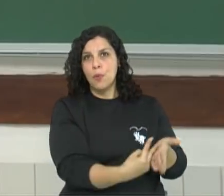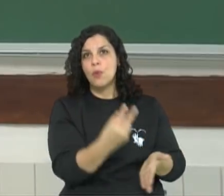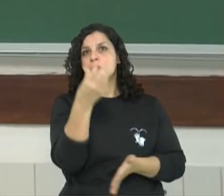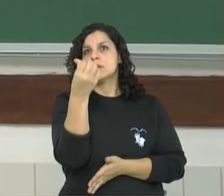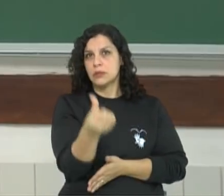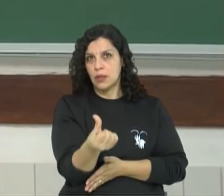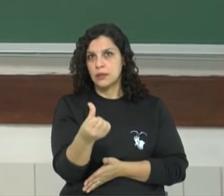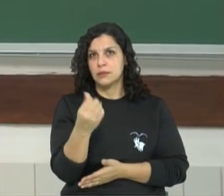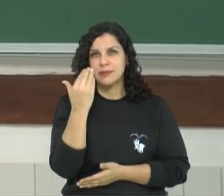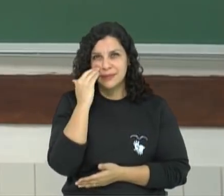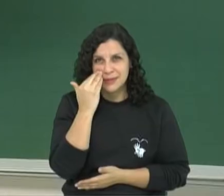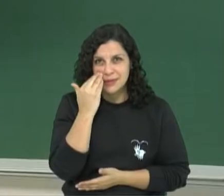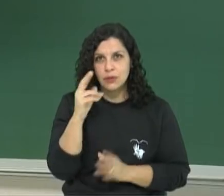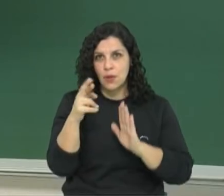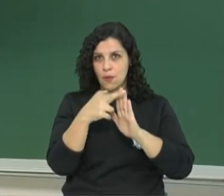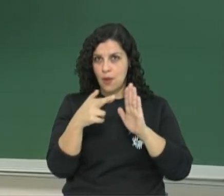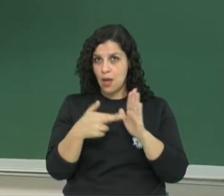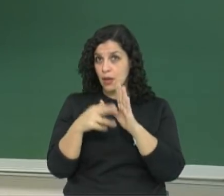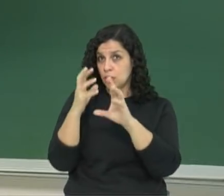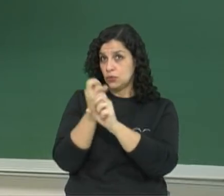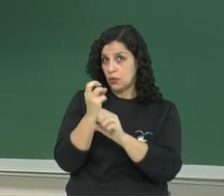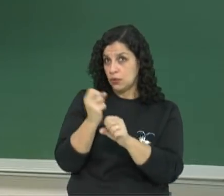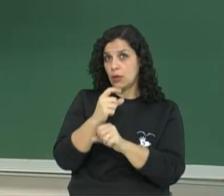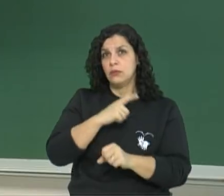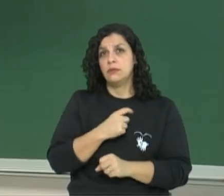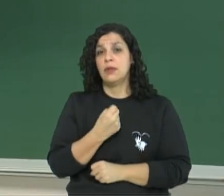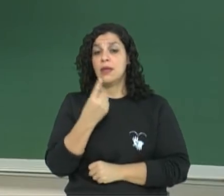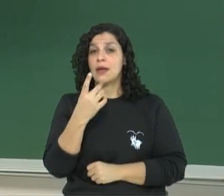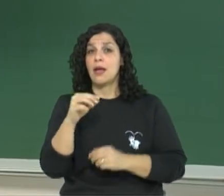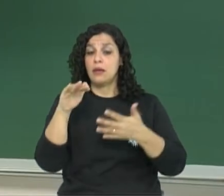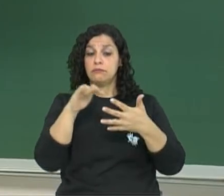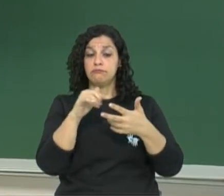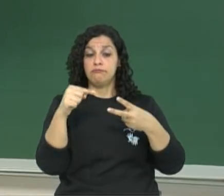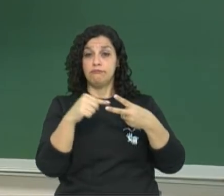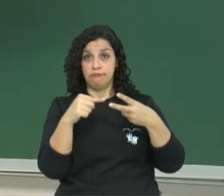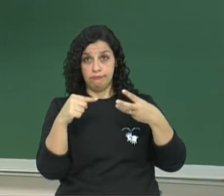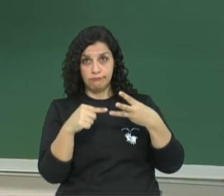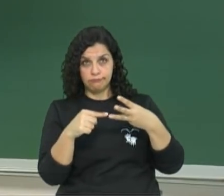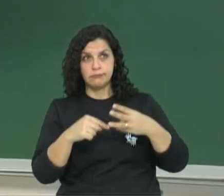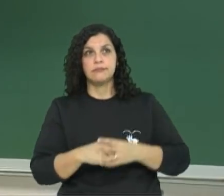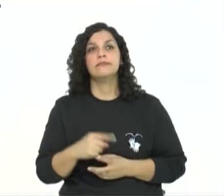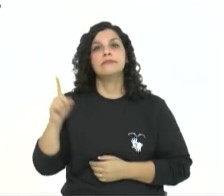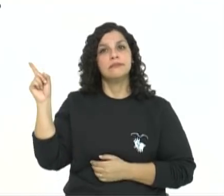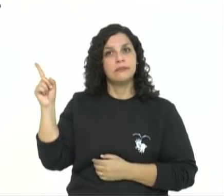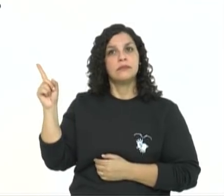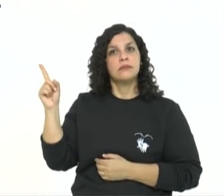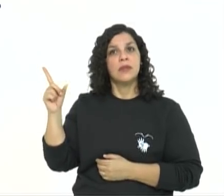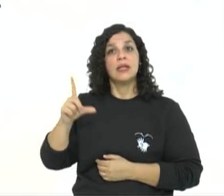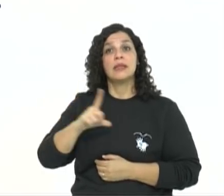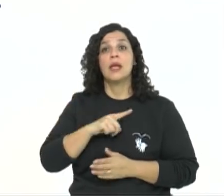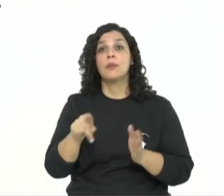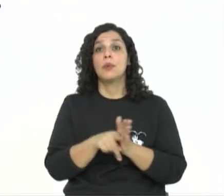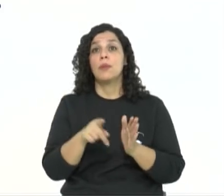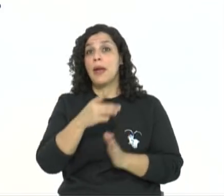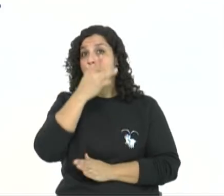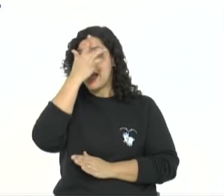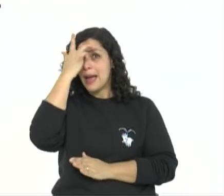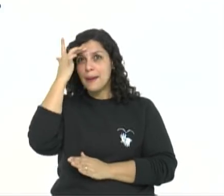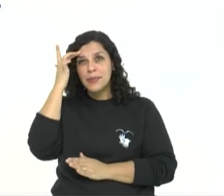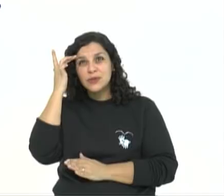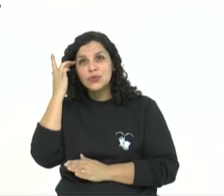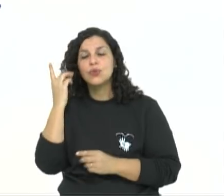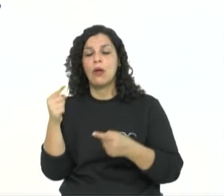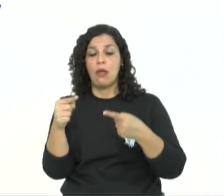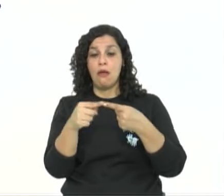10-6, ok? Então, essa é a pontuação de cada round. A aplicação de 3 quedas no